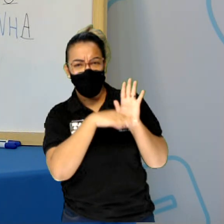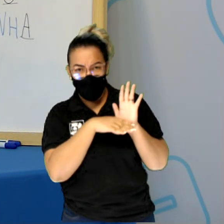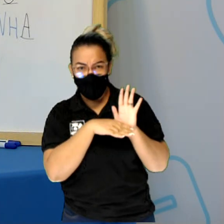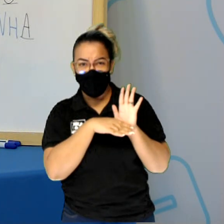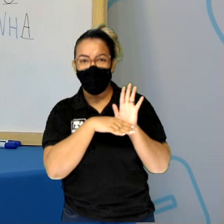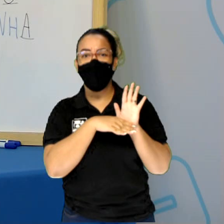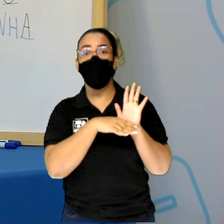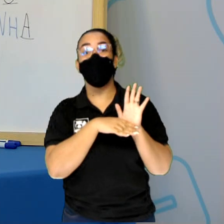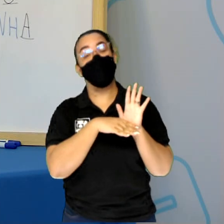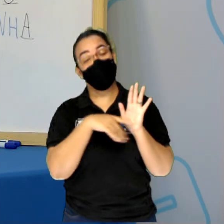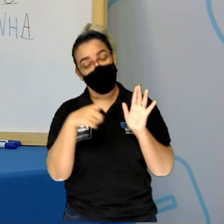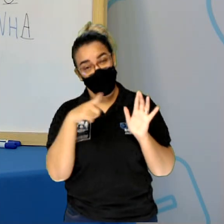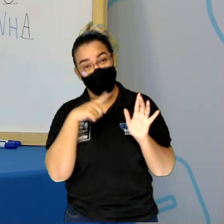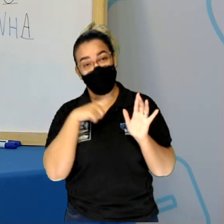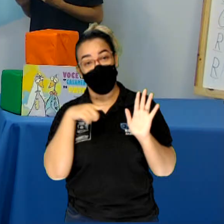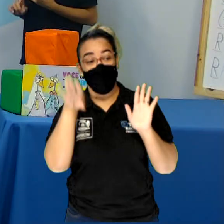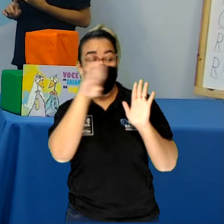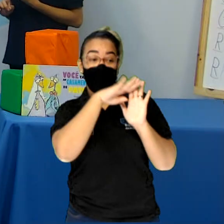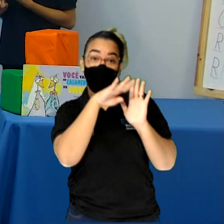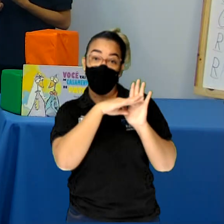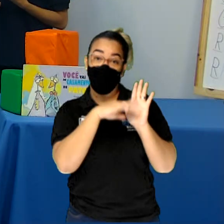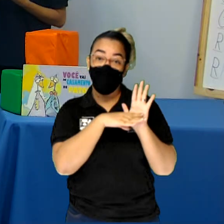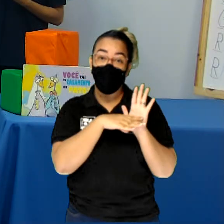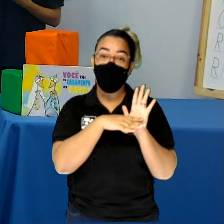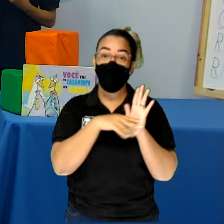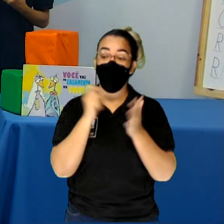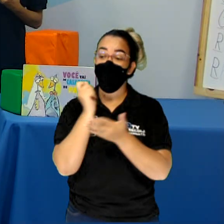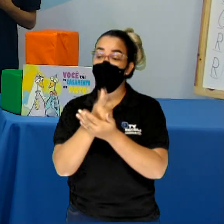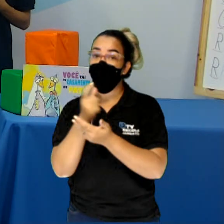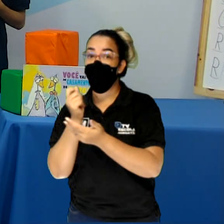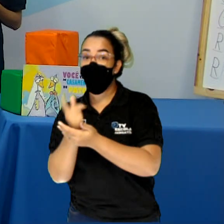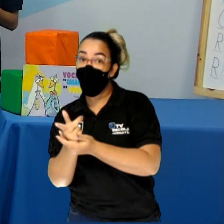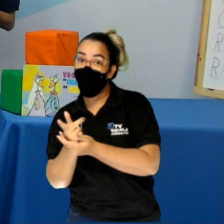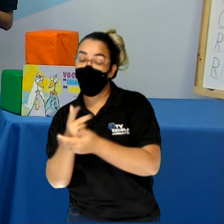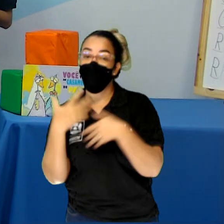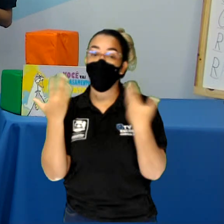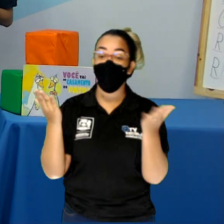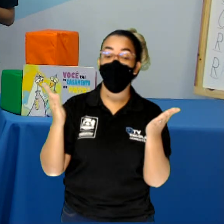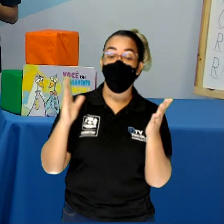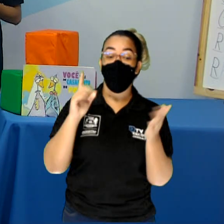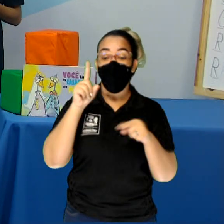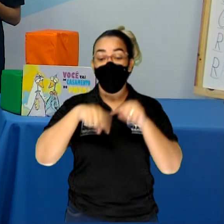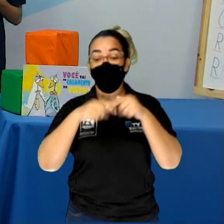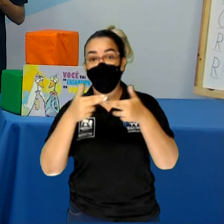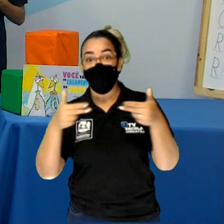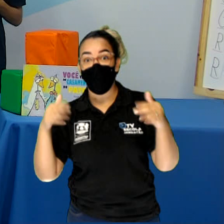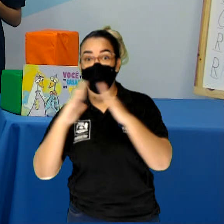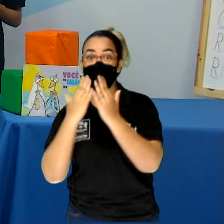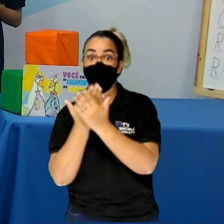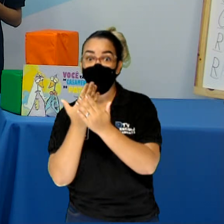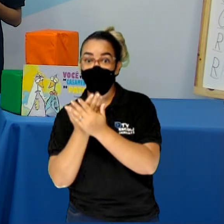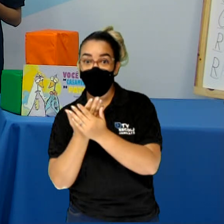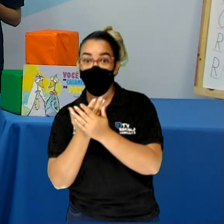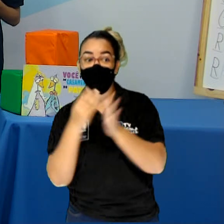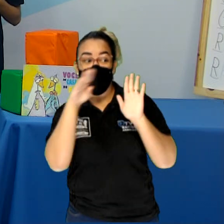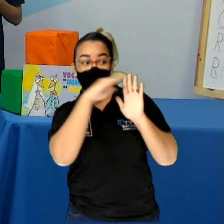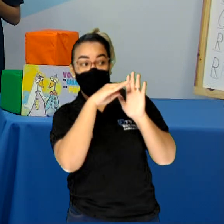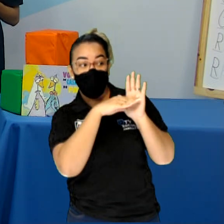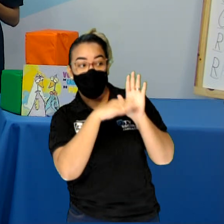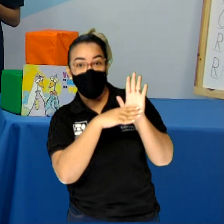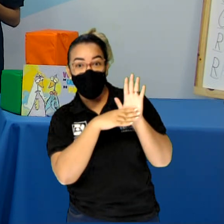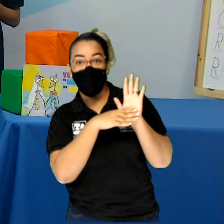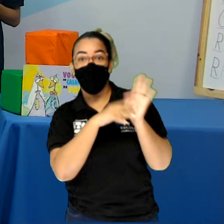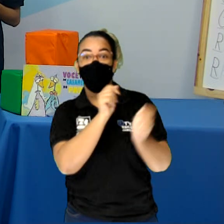convidados? Existem listas de compra, material escolar, lista de estudantes,